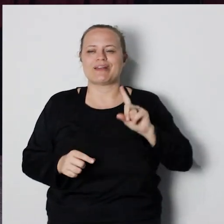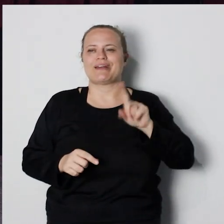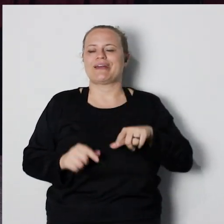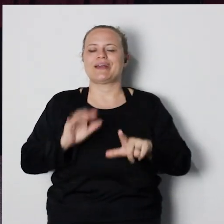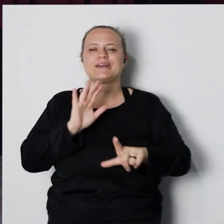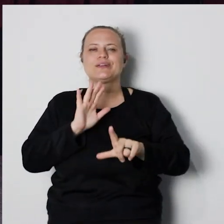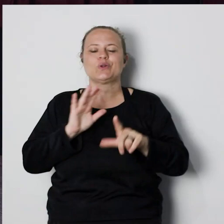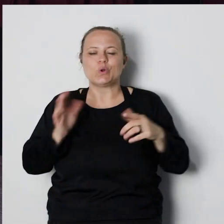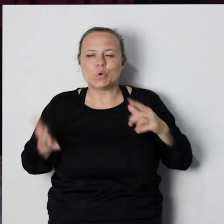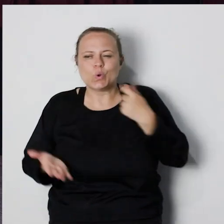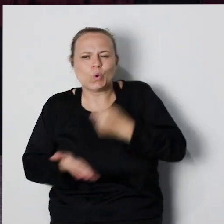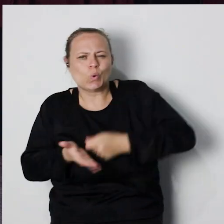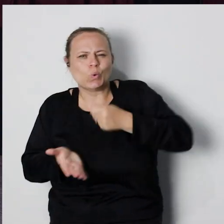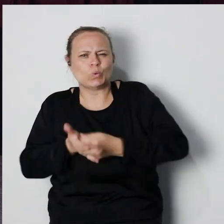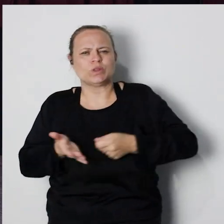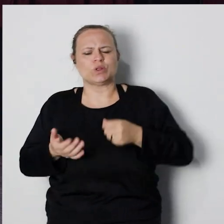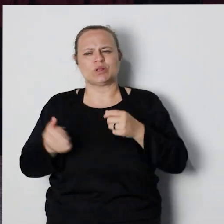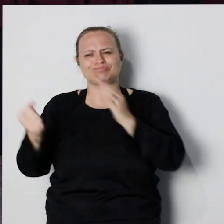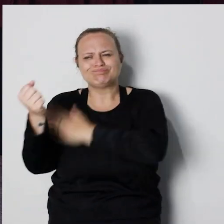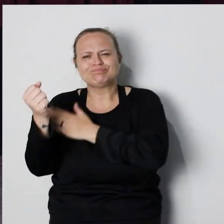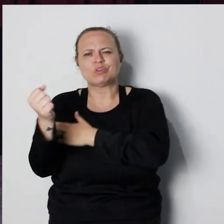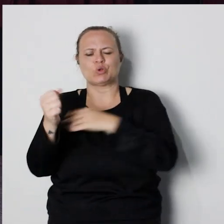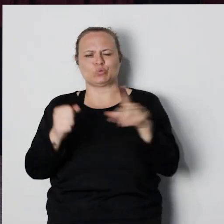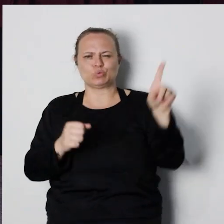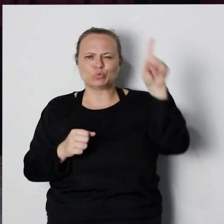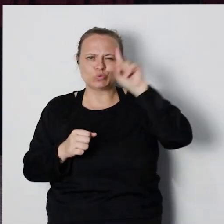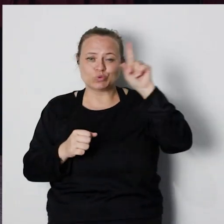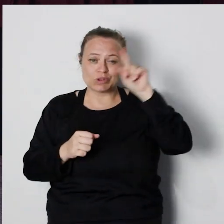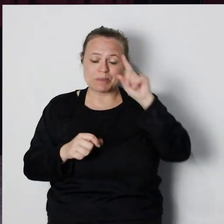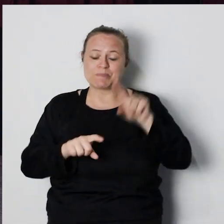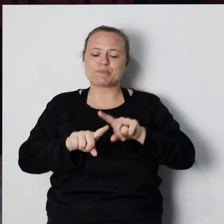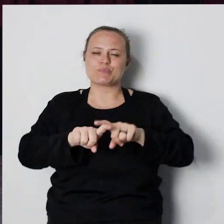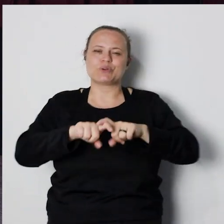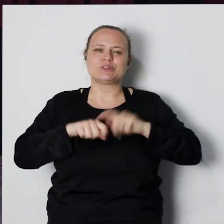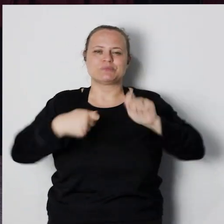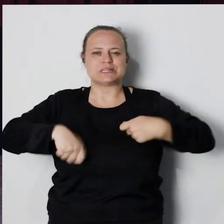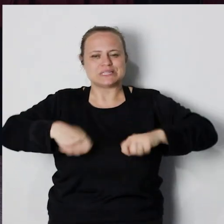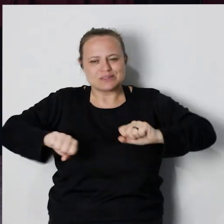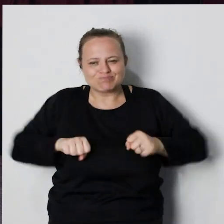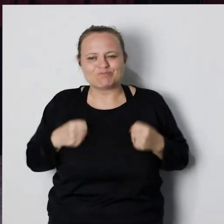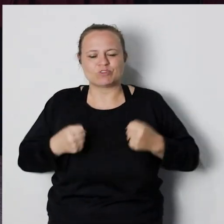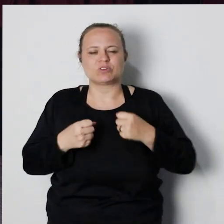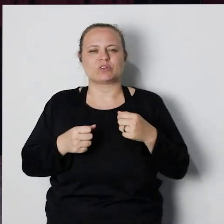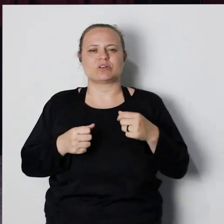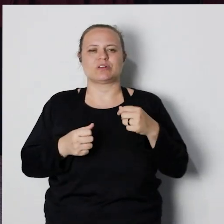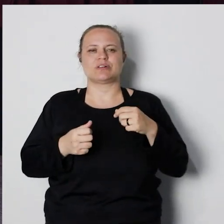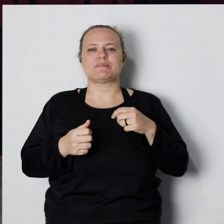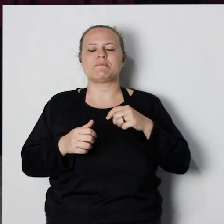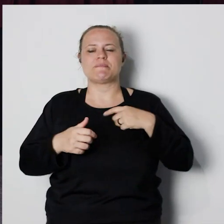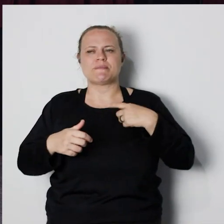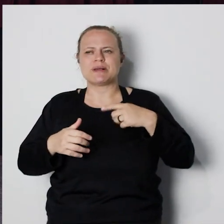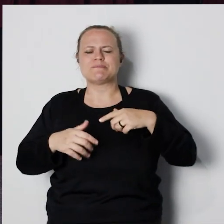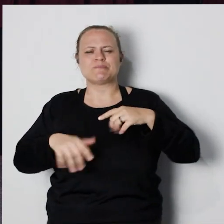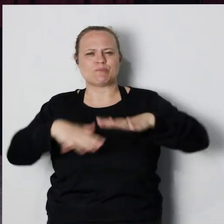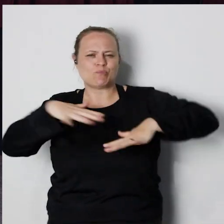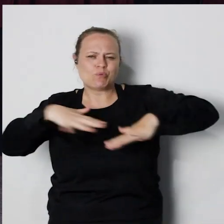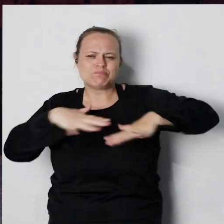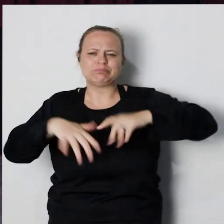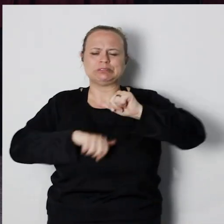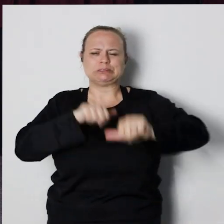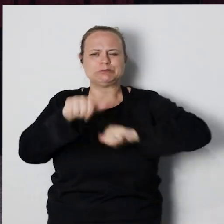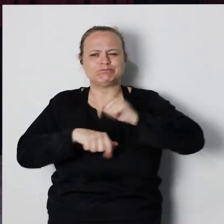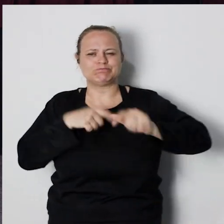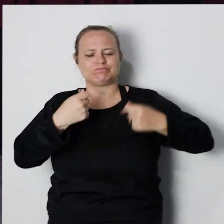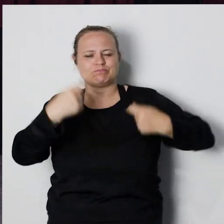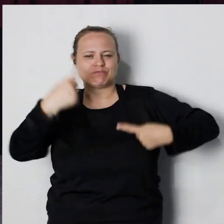dia do artista, dos produtores, porque senão é muito inglória a luta no dia a dia, se a gente não tiver essas